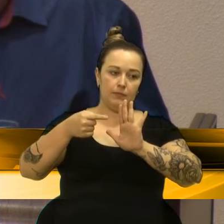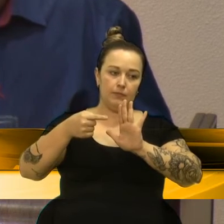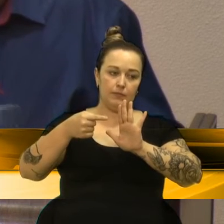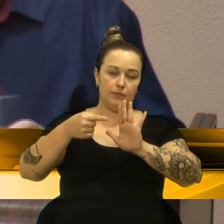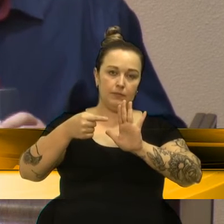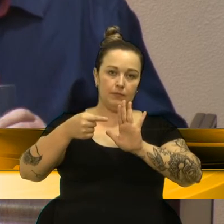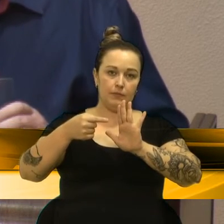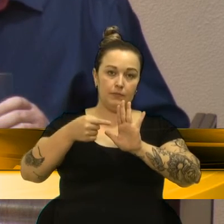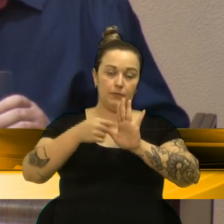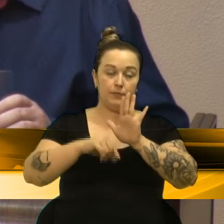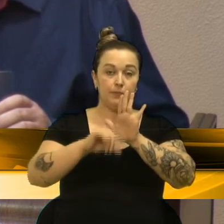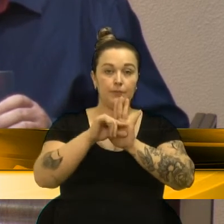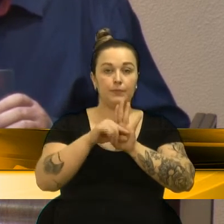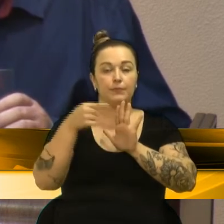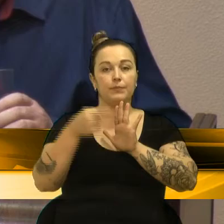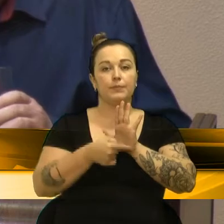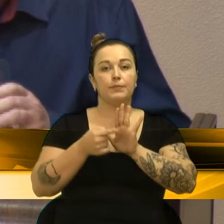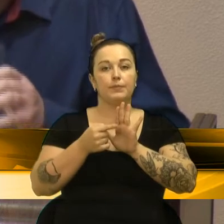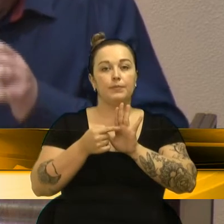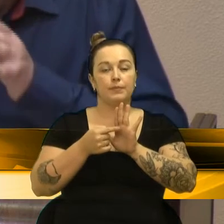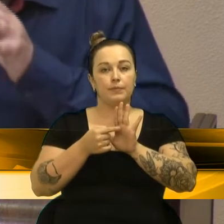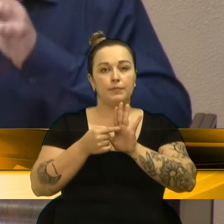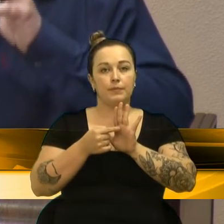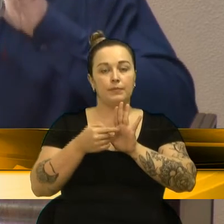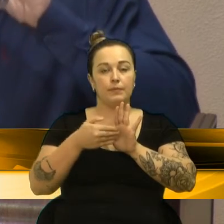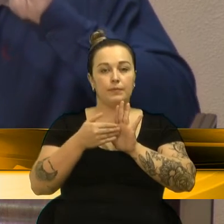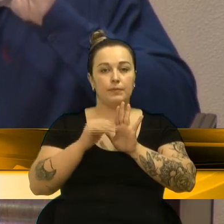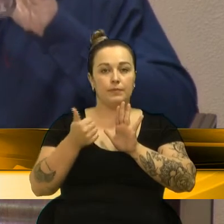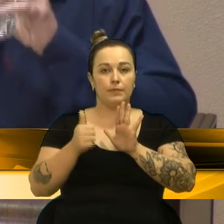inciso 11, inciso 1º do inciso 11.